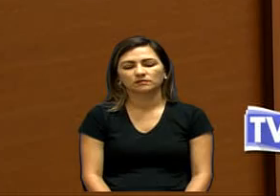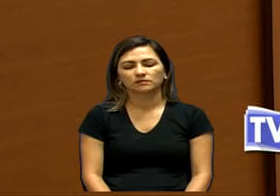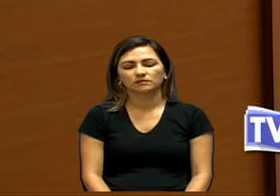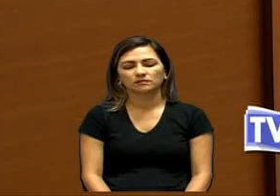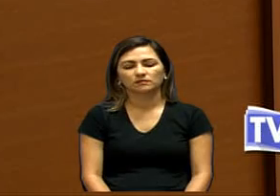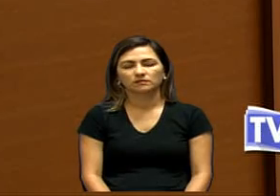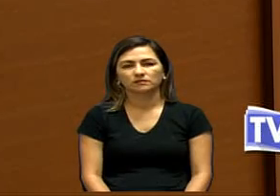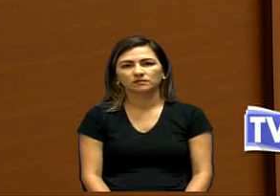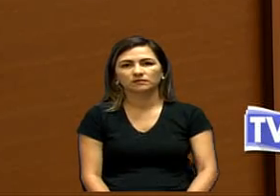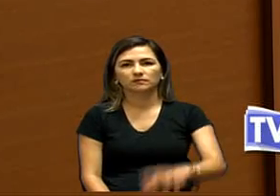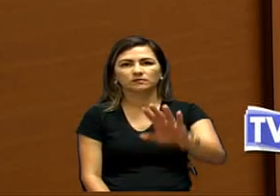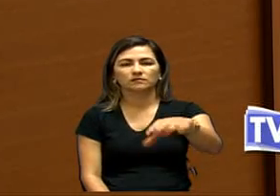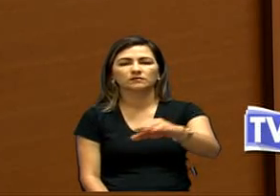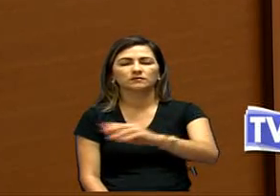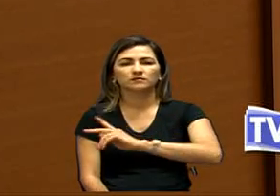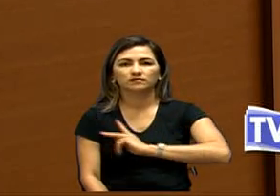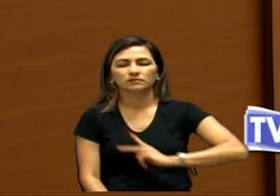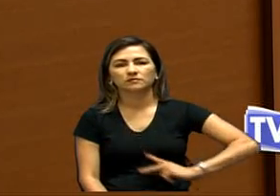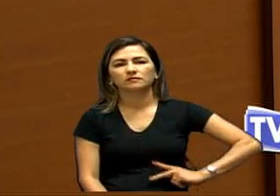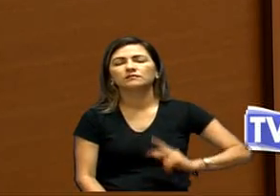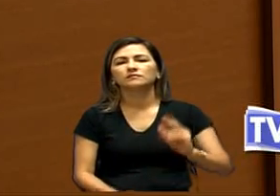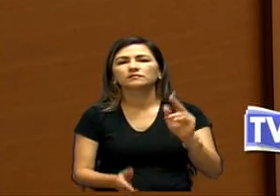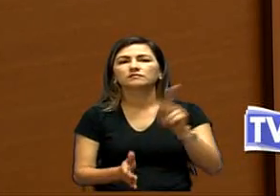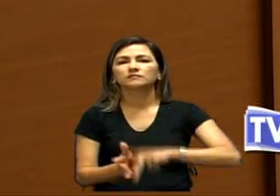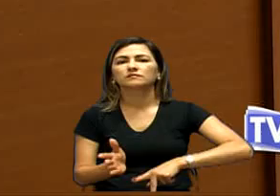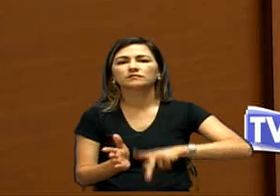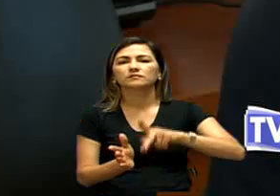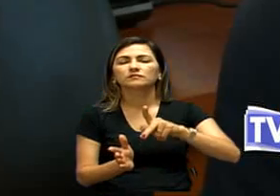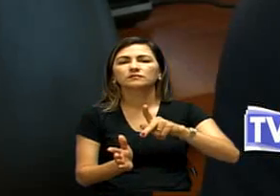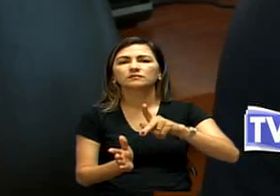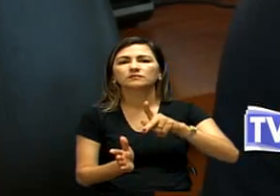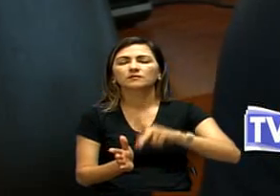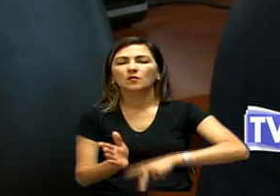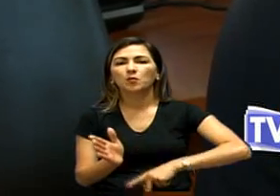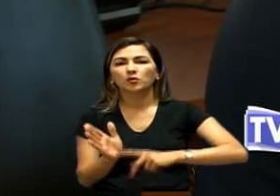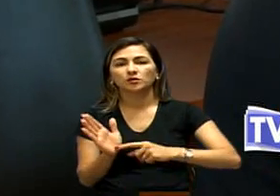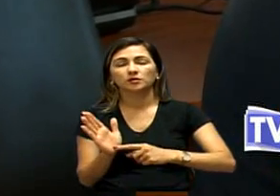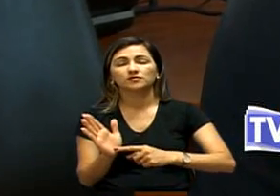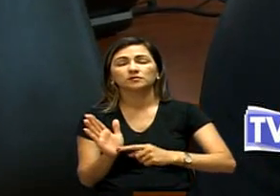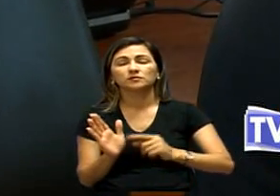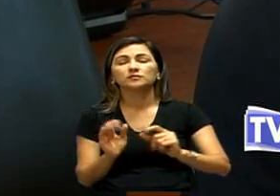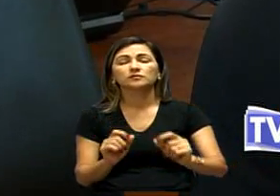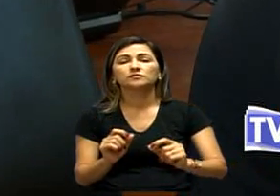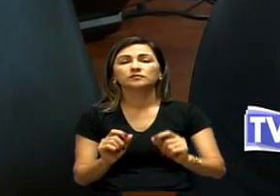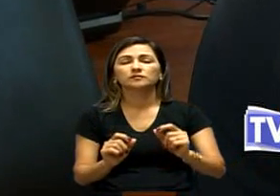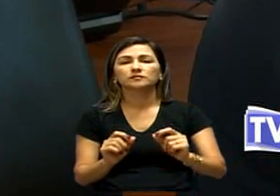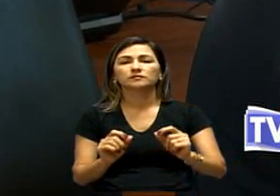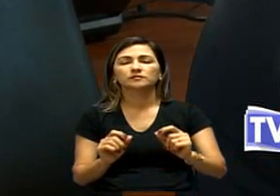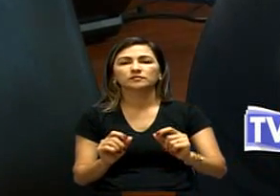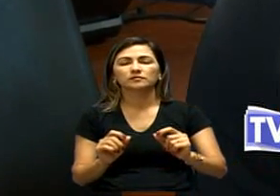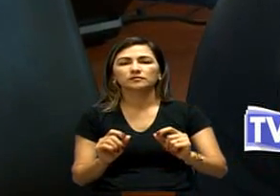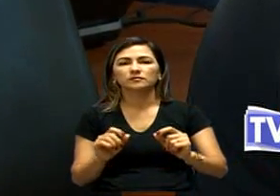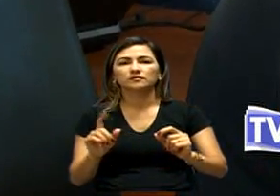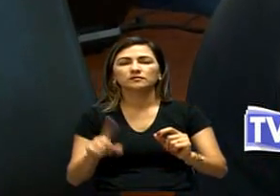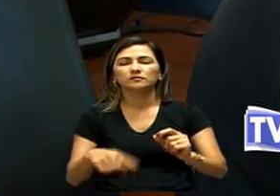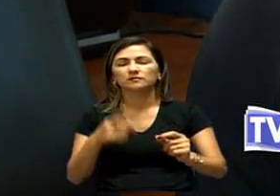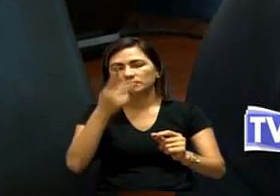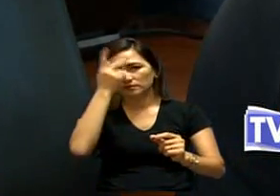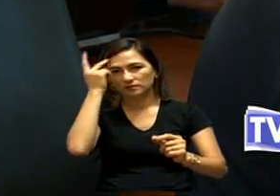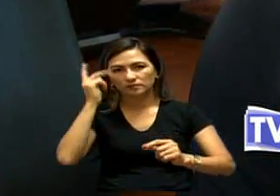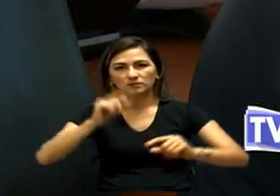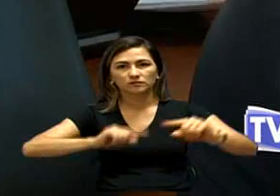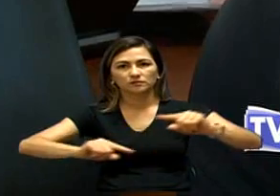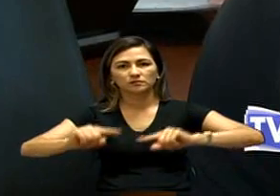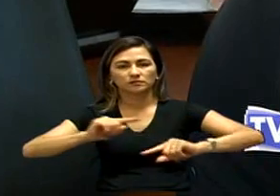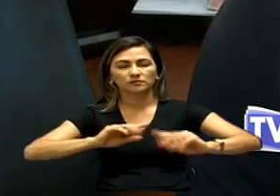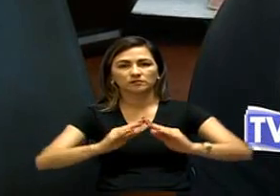Senhor presidente, esse projeto é aquele dos gestores em que existe uma emenda reduzindo